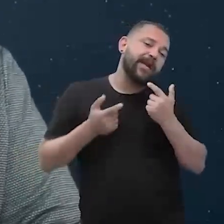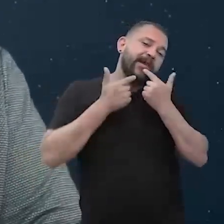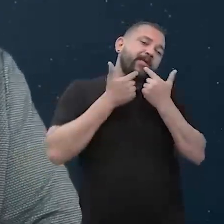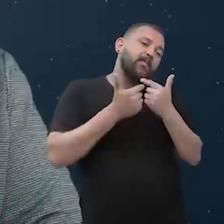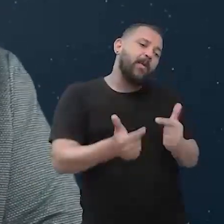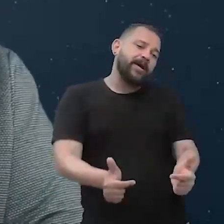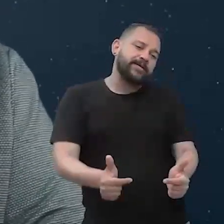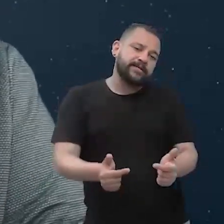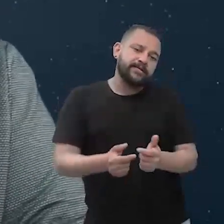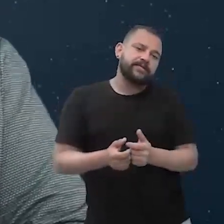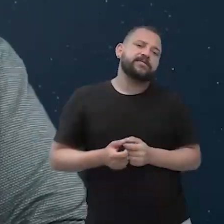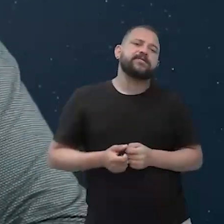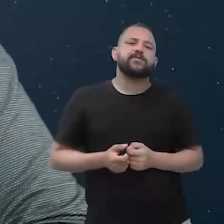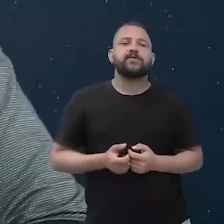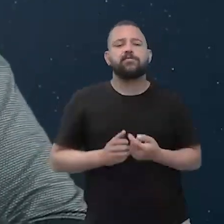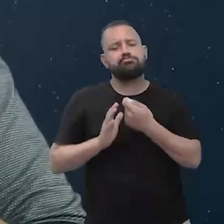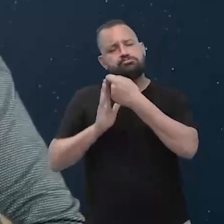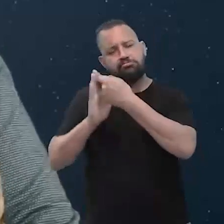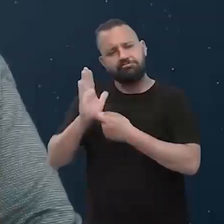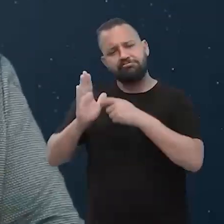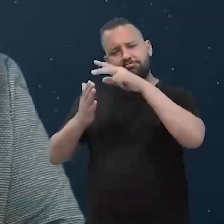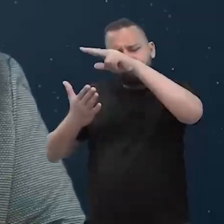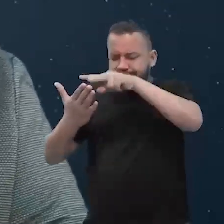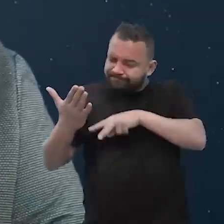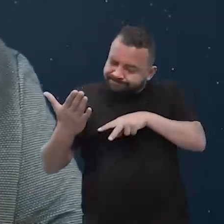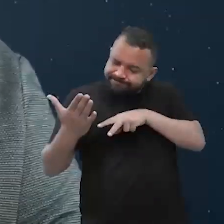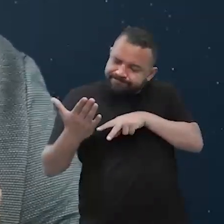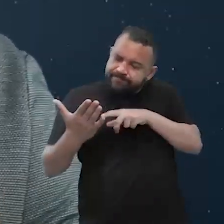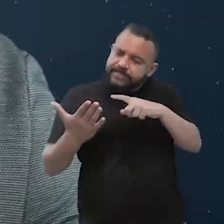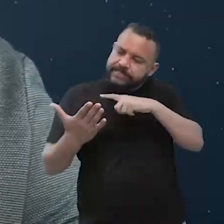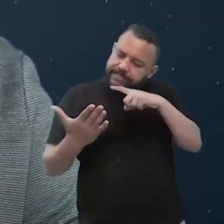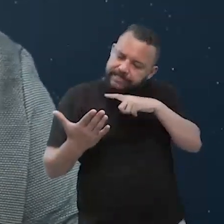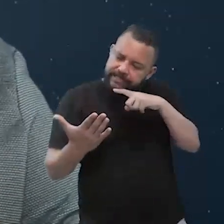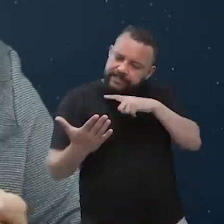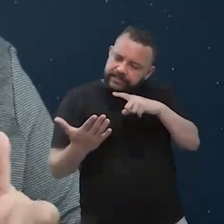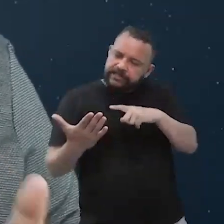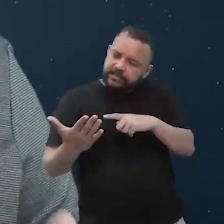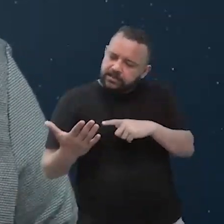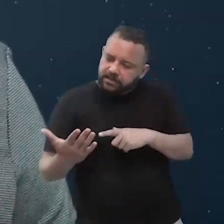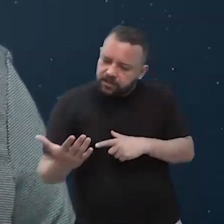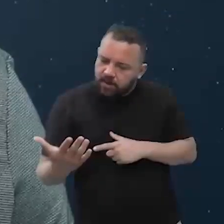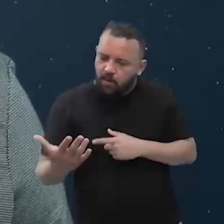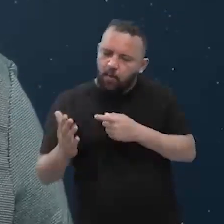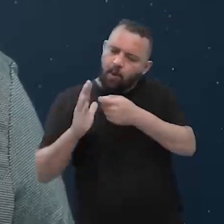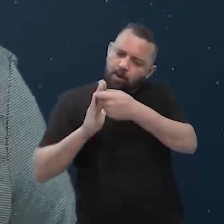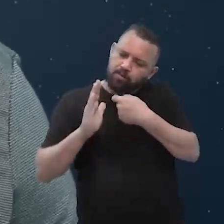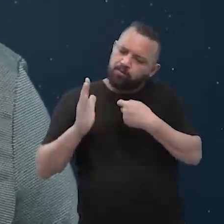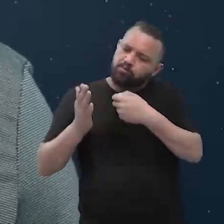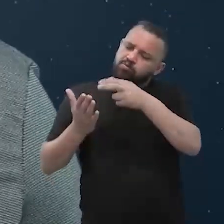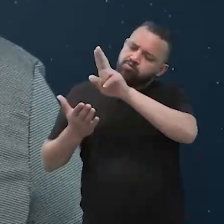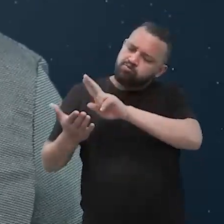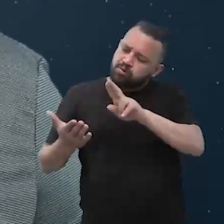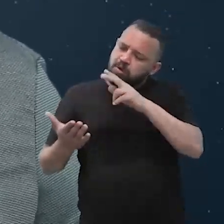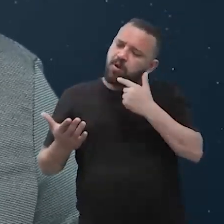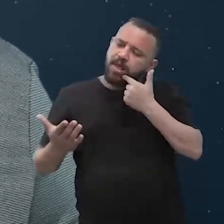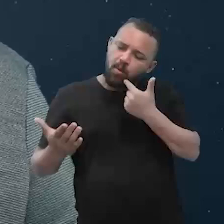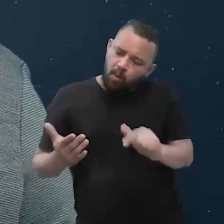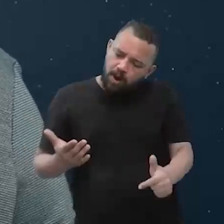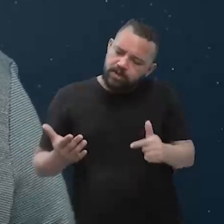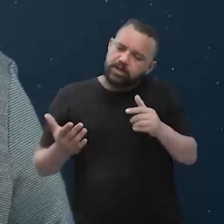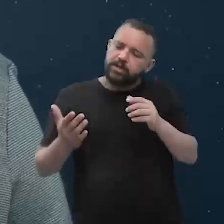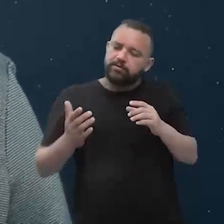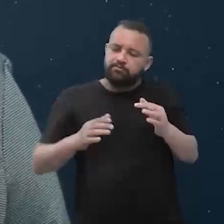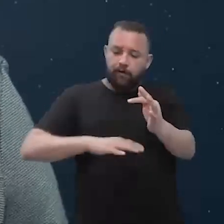texto que você vai ler, você precisa saber se existe uma passagem em que o autor está usando de uma linguagem coloquial ou